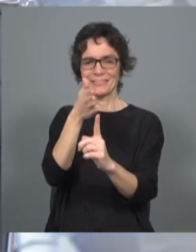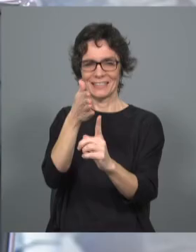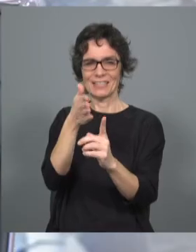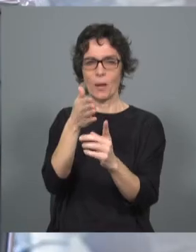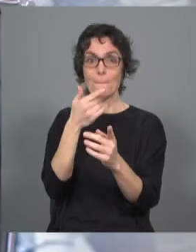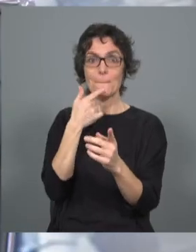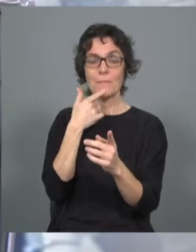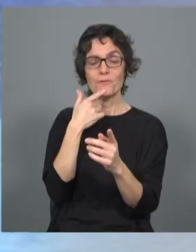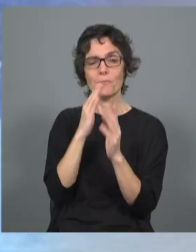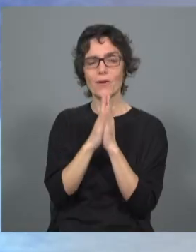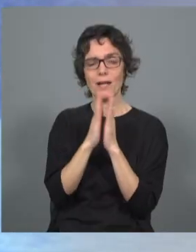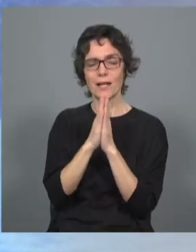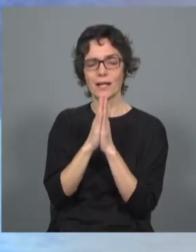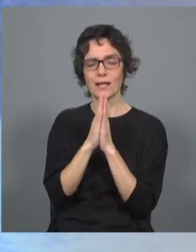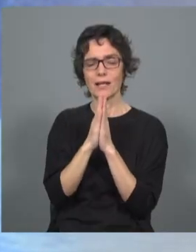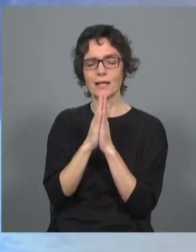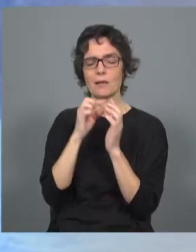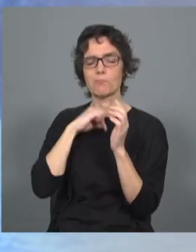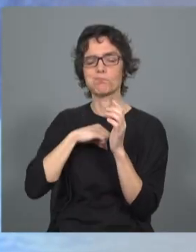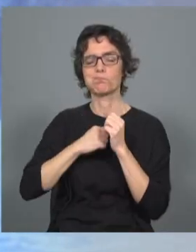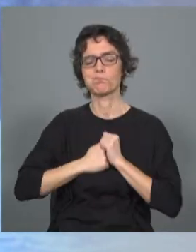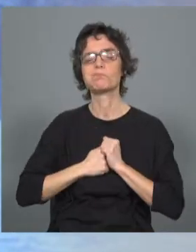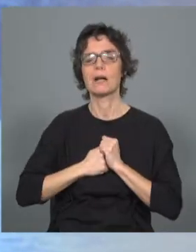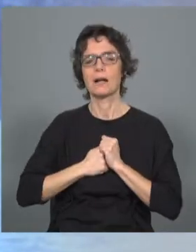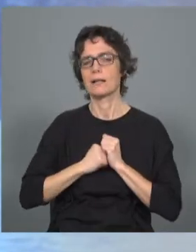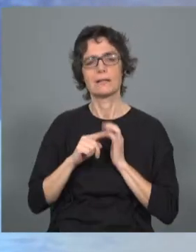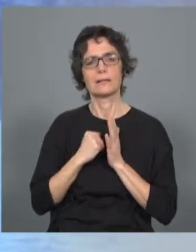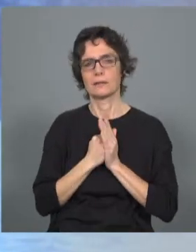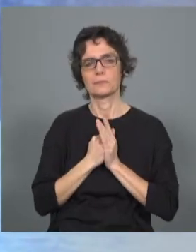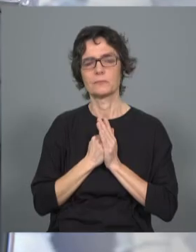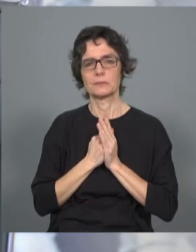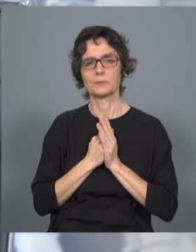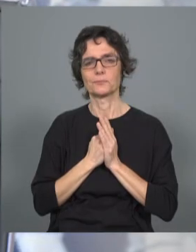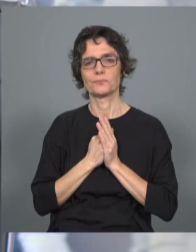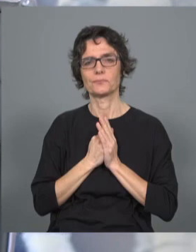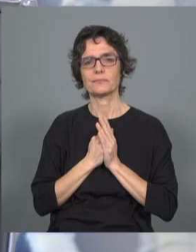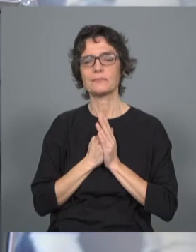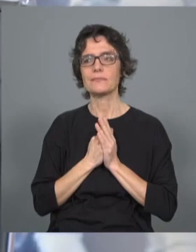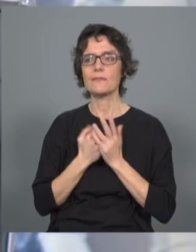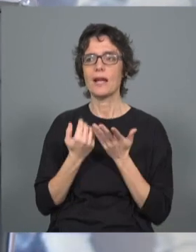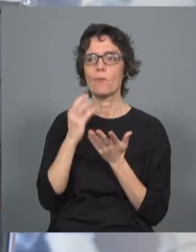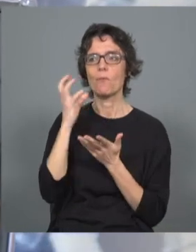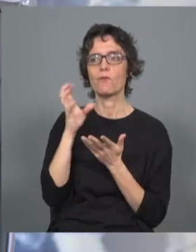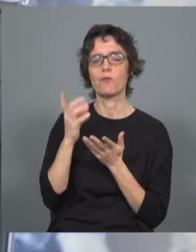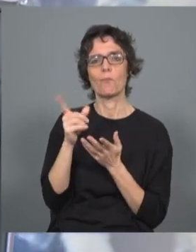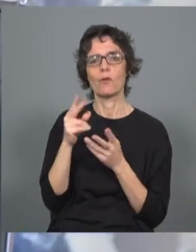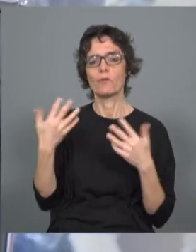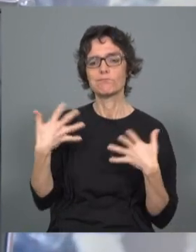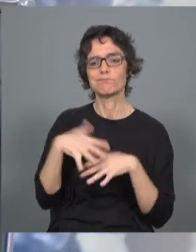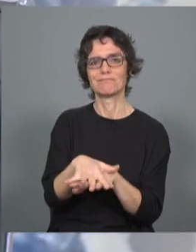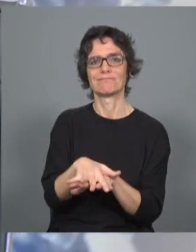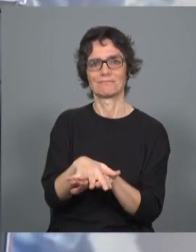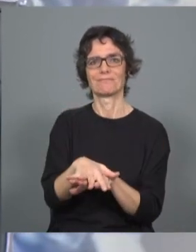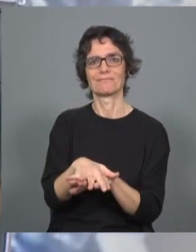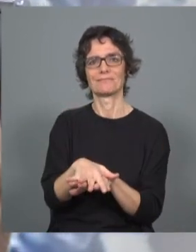aqui, e integrar. Como integrar? Este pôr a caminho é que eu acho que foi bem diferente, e nós sentimos